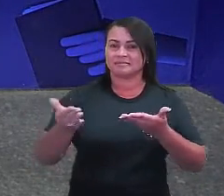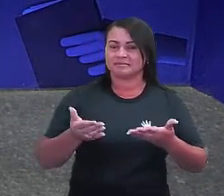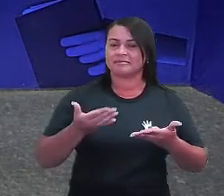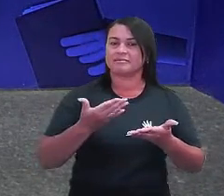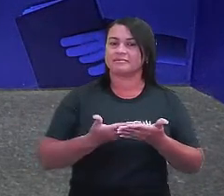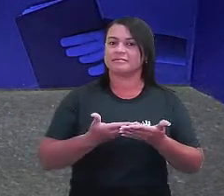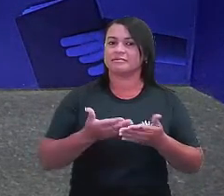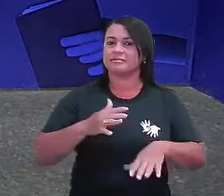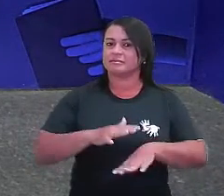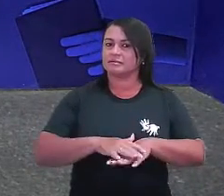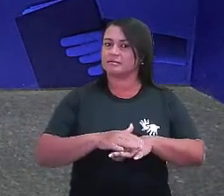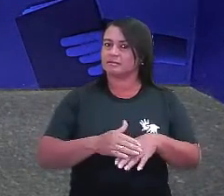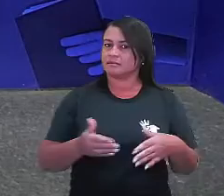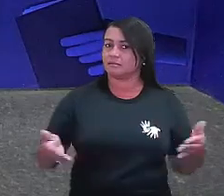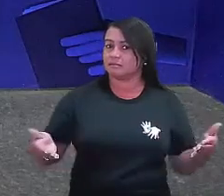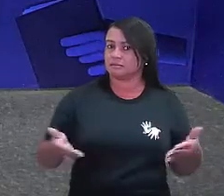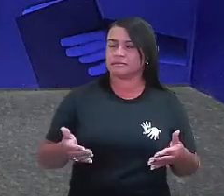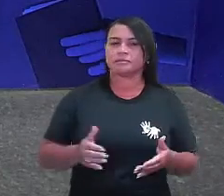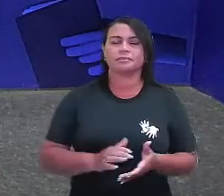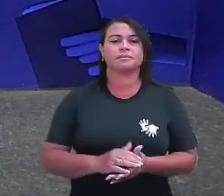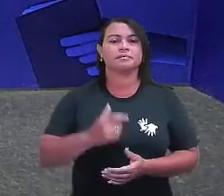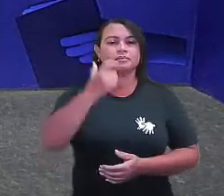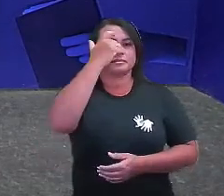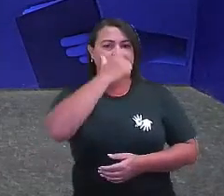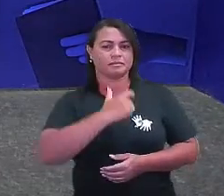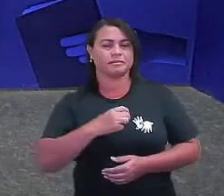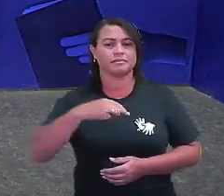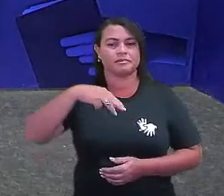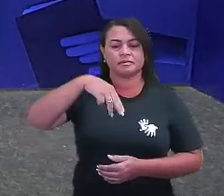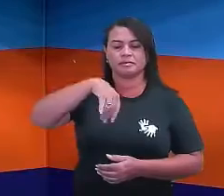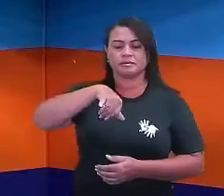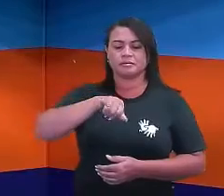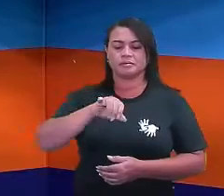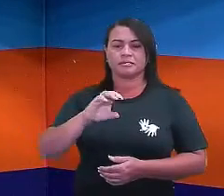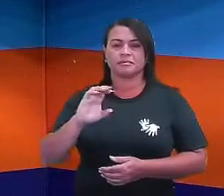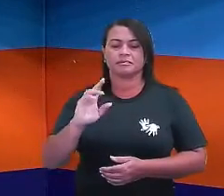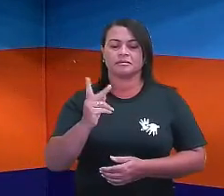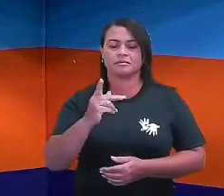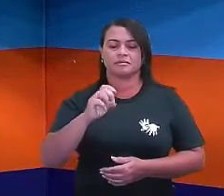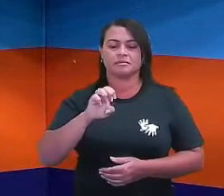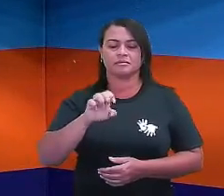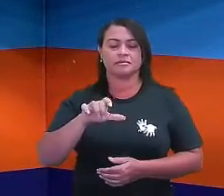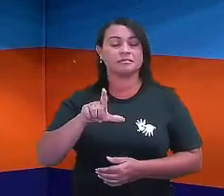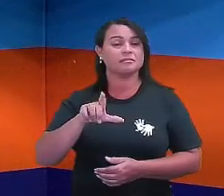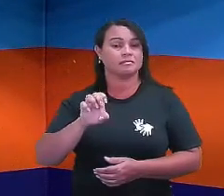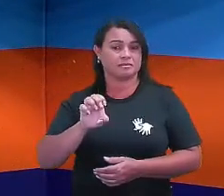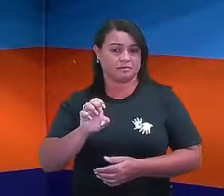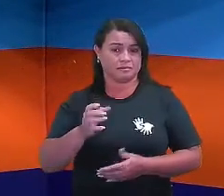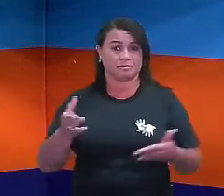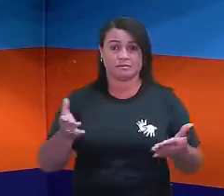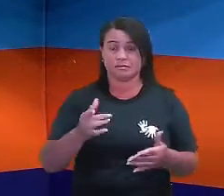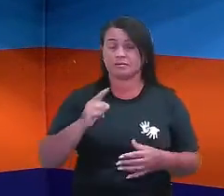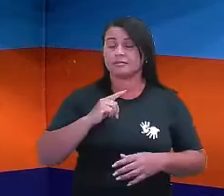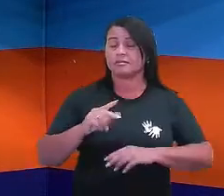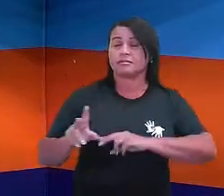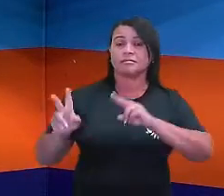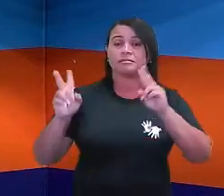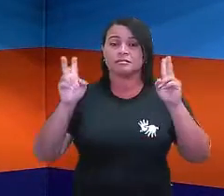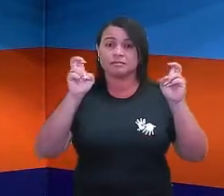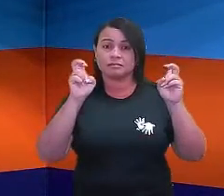nossa aula de matemática de hoje. Eu me chamo Michele e a nossa unidade temática trabalhada hoje